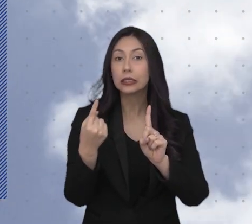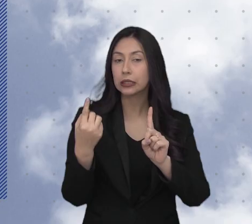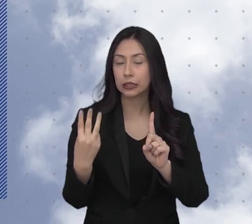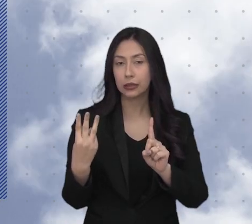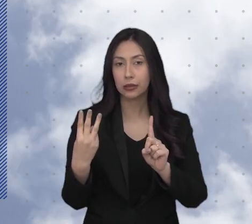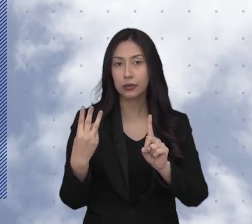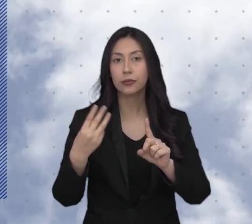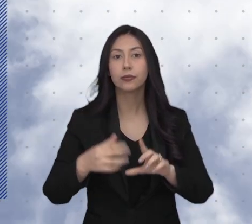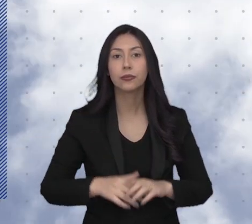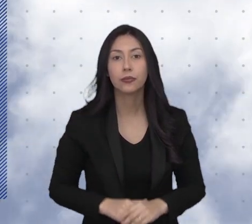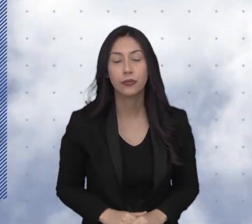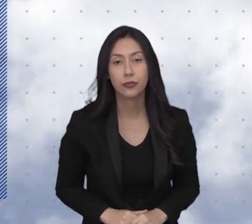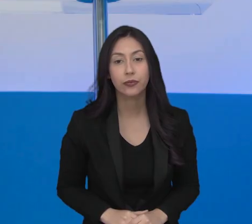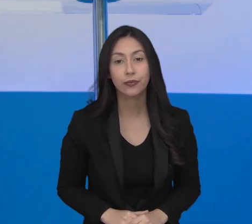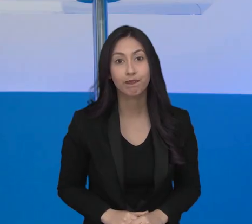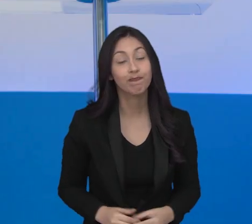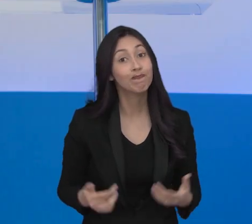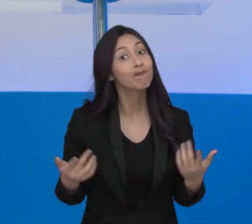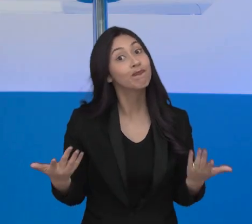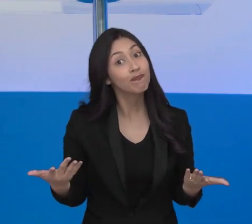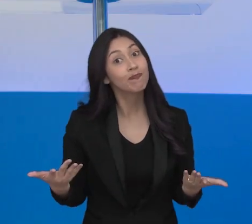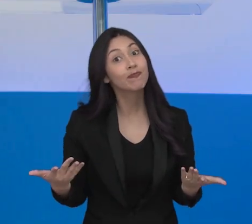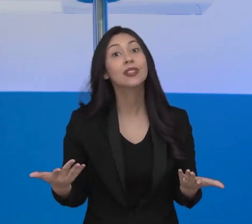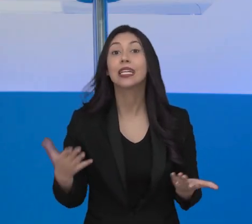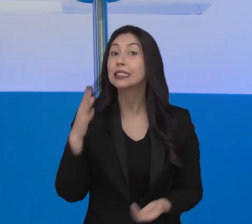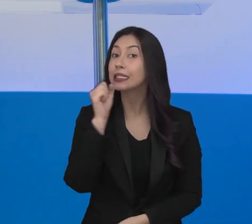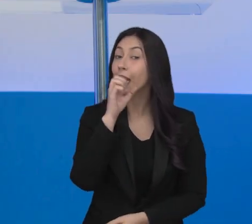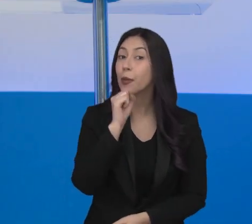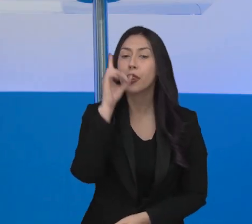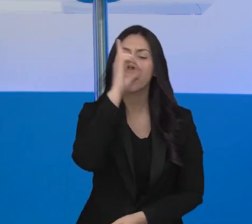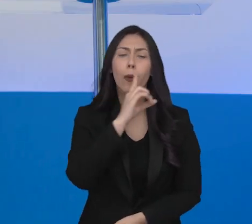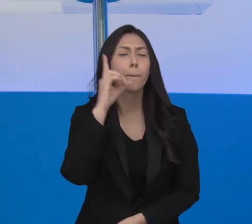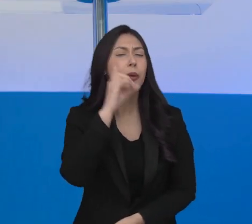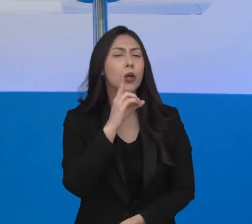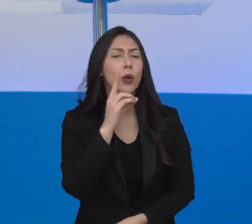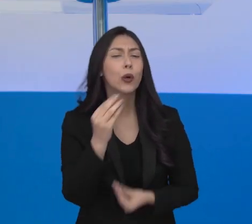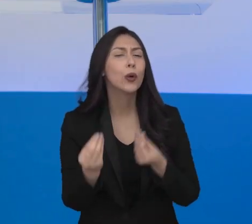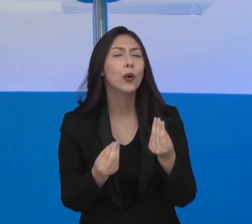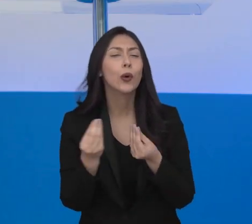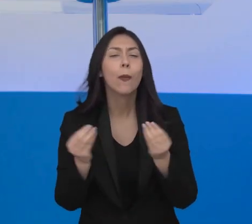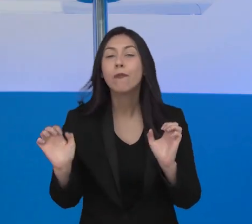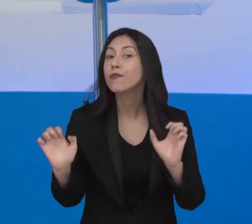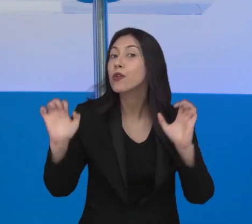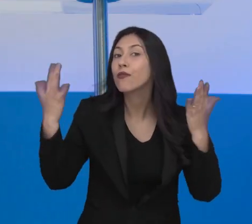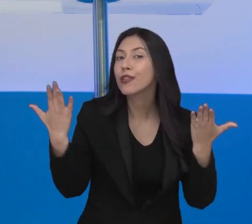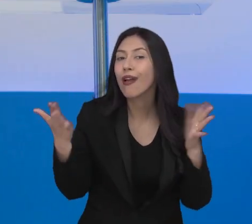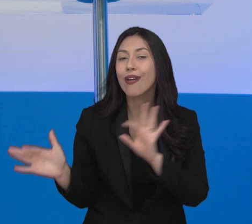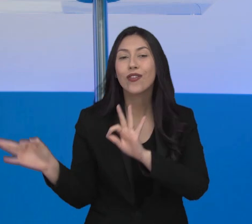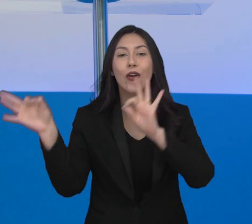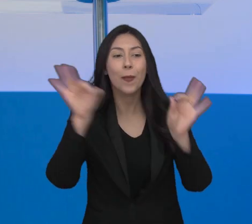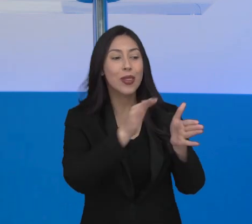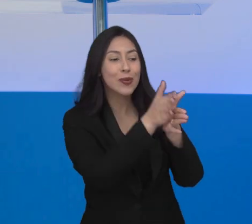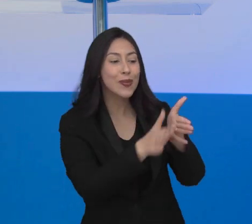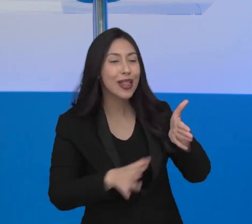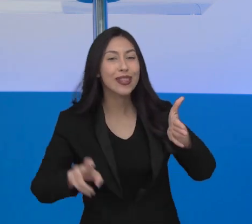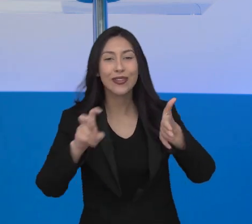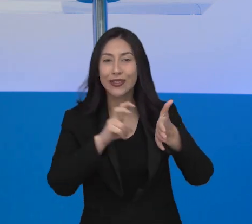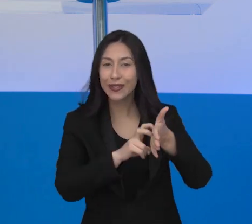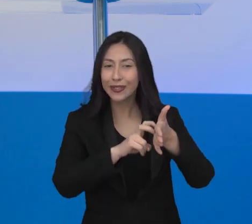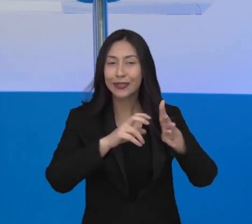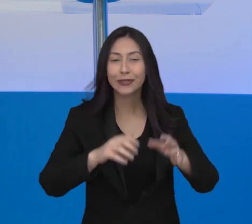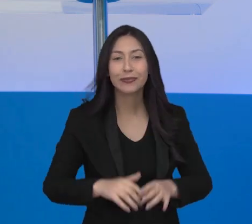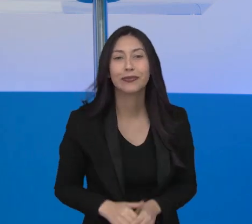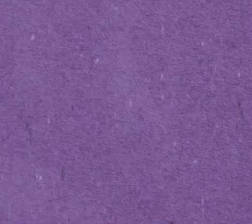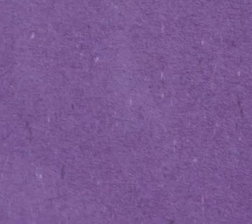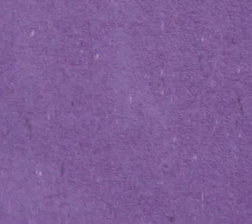a mínima de 13. Pois é, chegando o fim de semana, e o que será que vai rolar aqui na cidade, hein? Fique por dentro da nossa